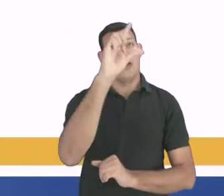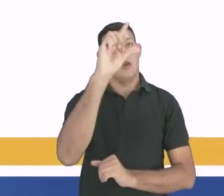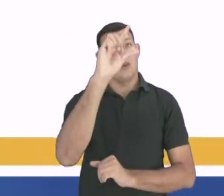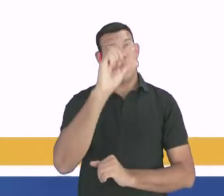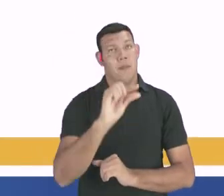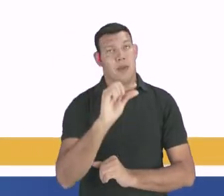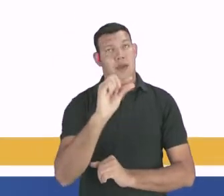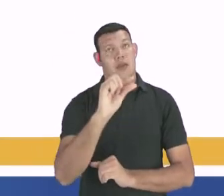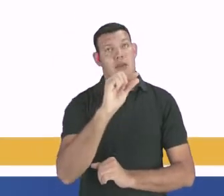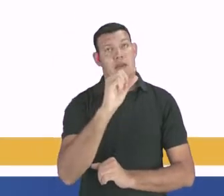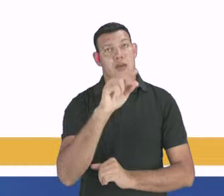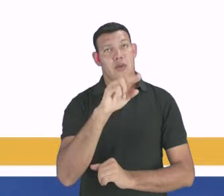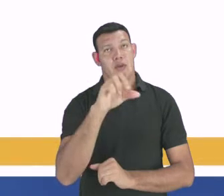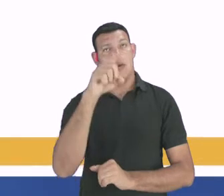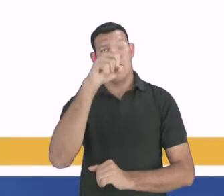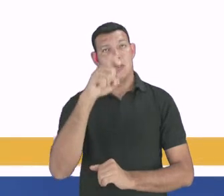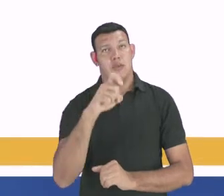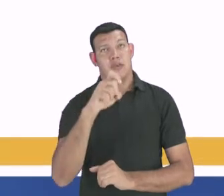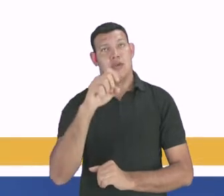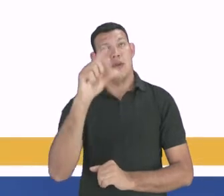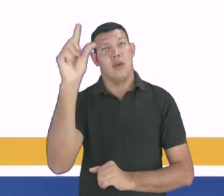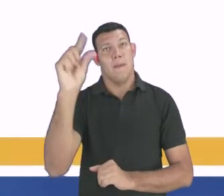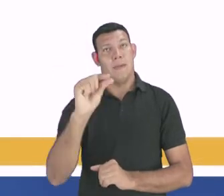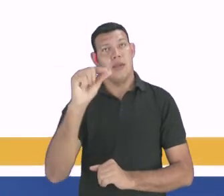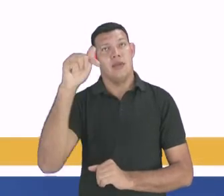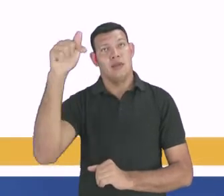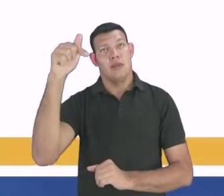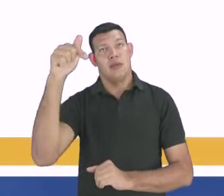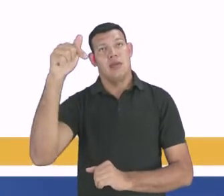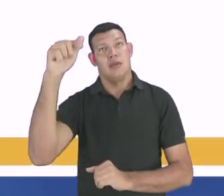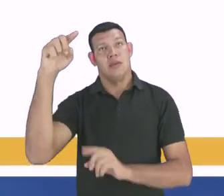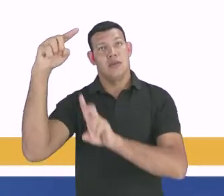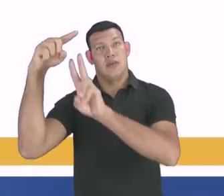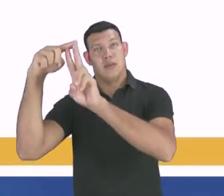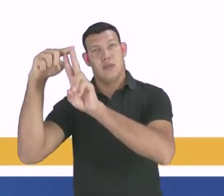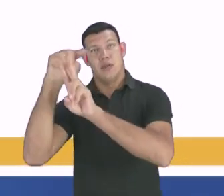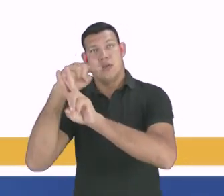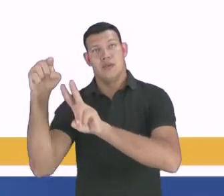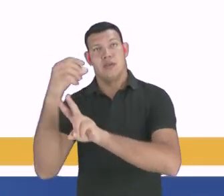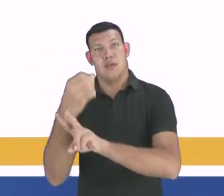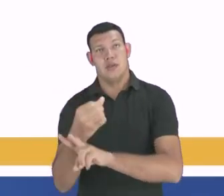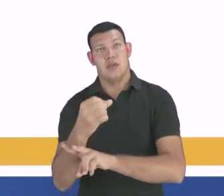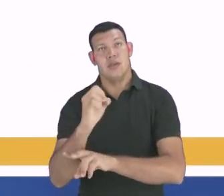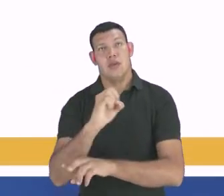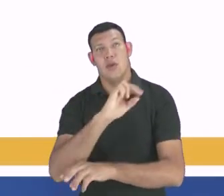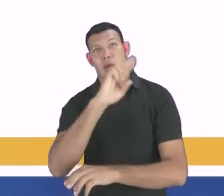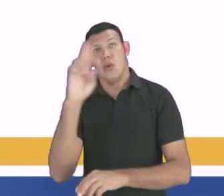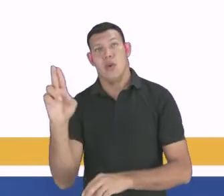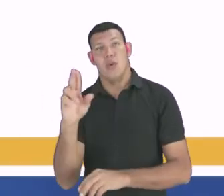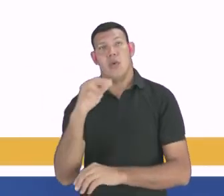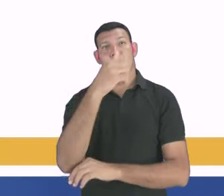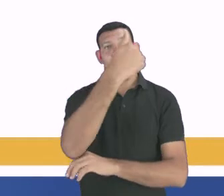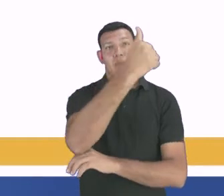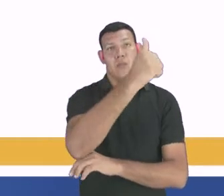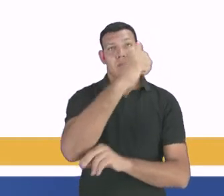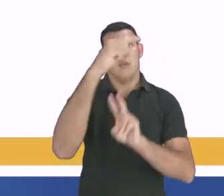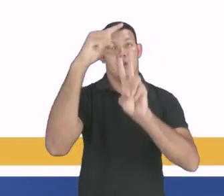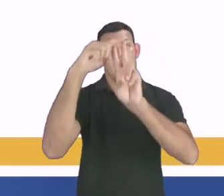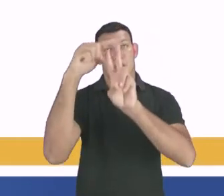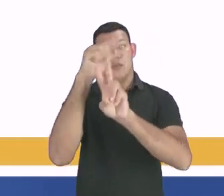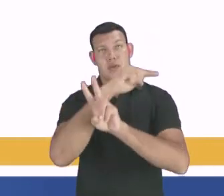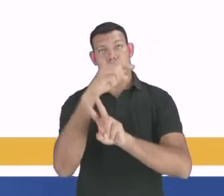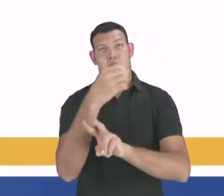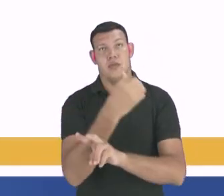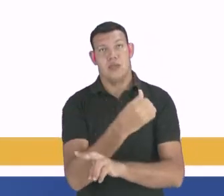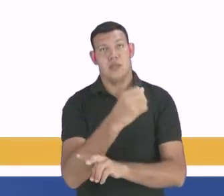sobre 6 menor que x e menor ou igual que 2π, dentro do intervalo de 0 a 2π,